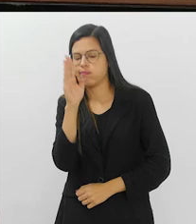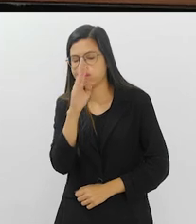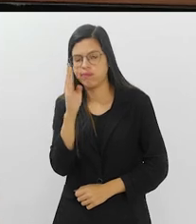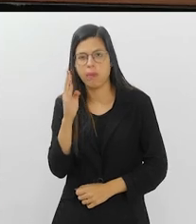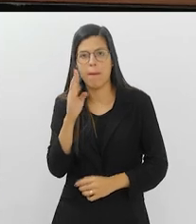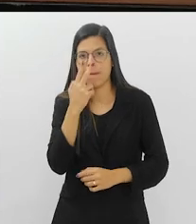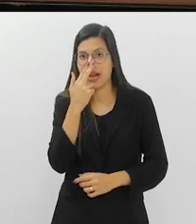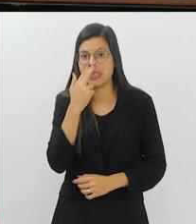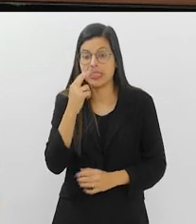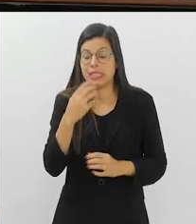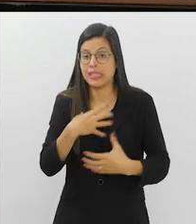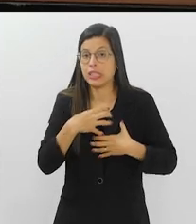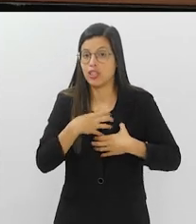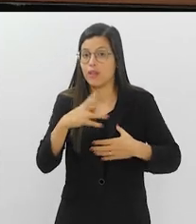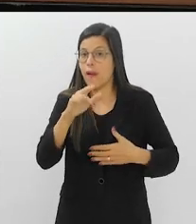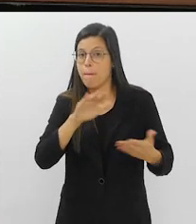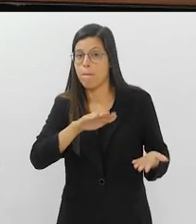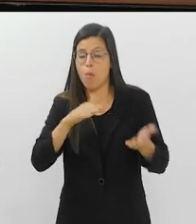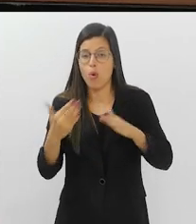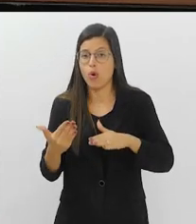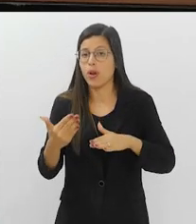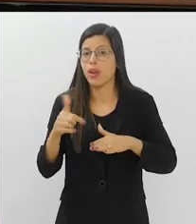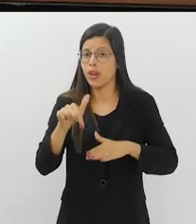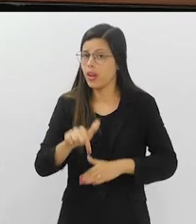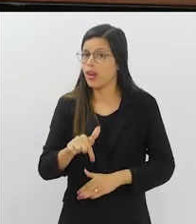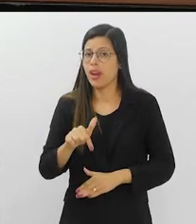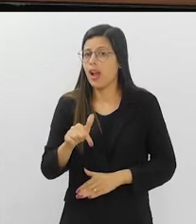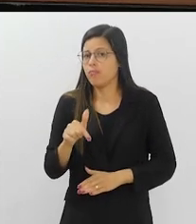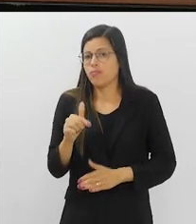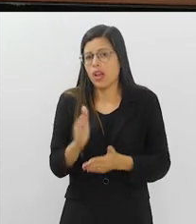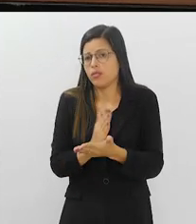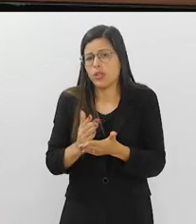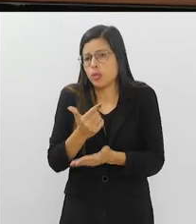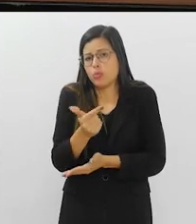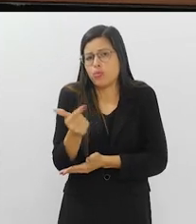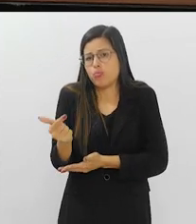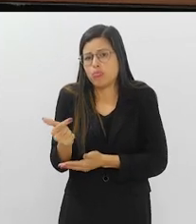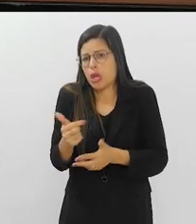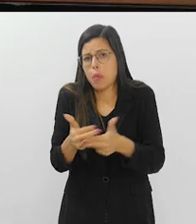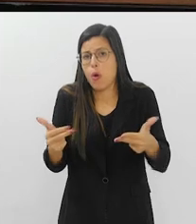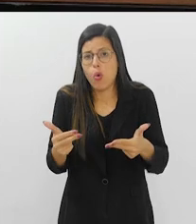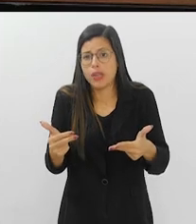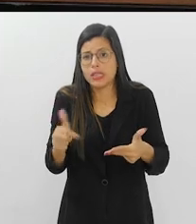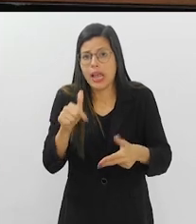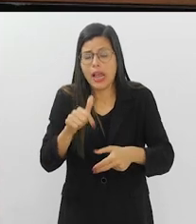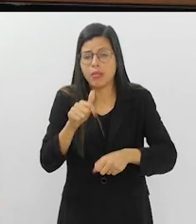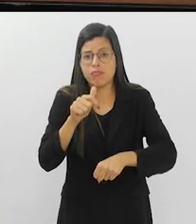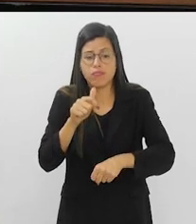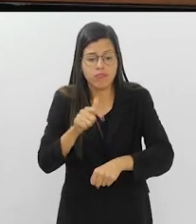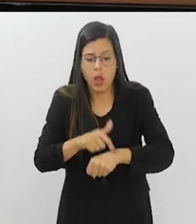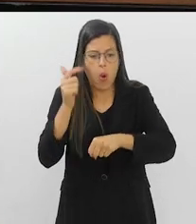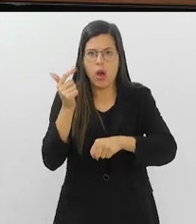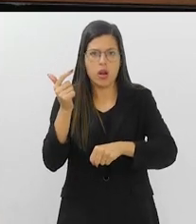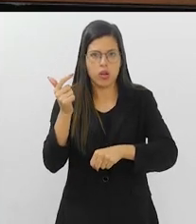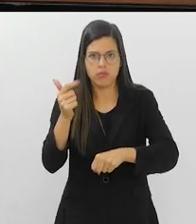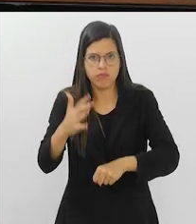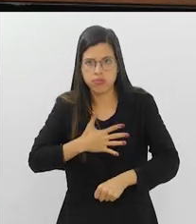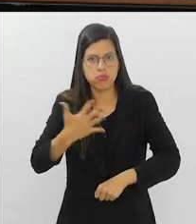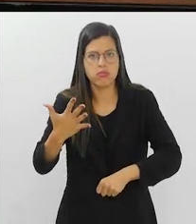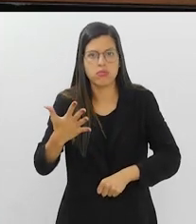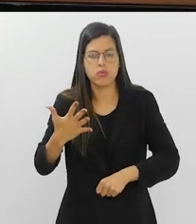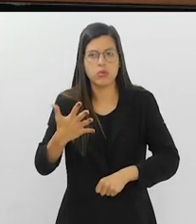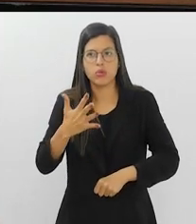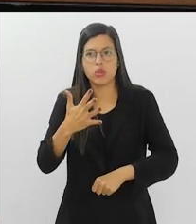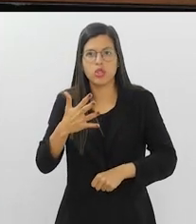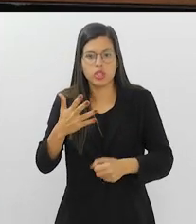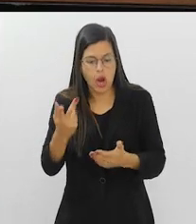morrer, e a gente chama isso de paroxístico. Às vezes, no geral, não tem nada que desencadeie aquele episódio. Vem do nada. É autolimitado e